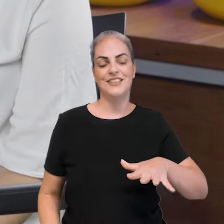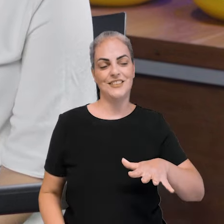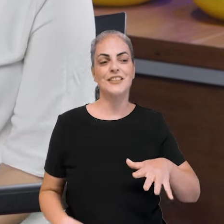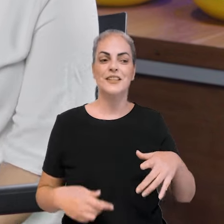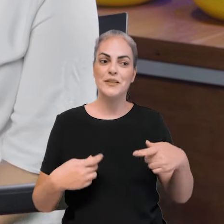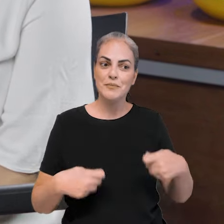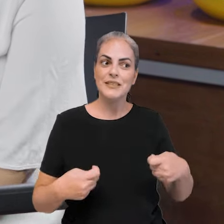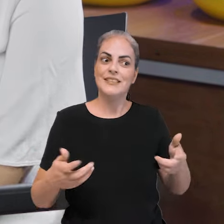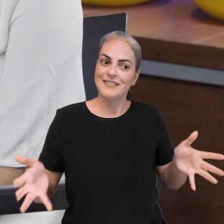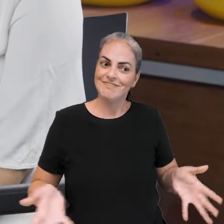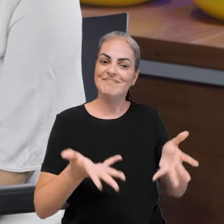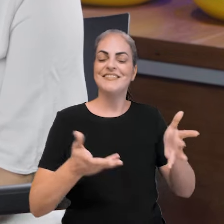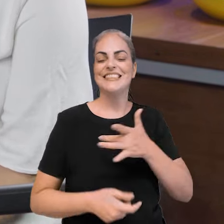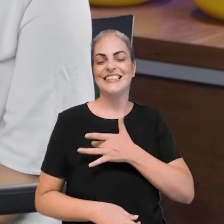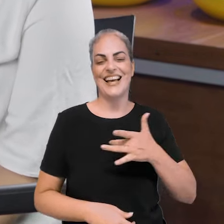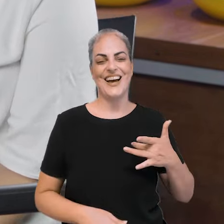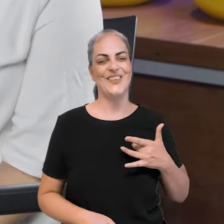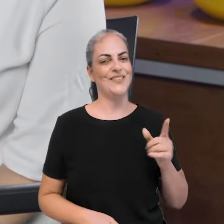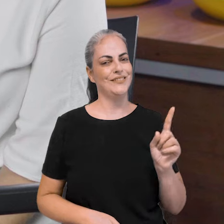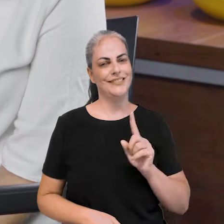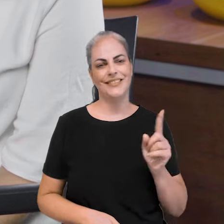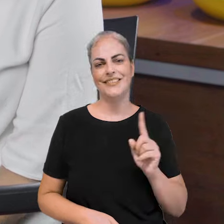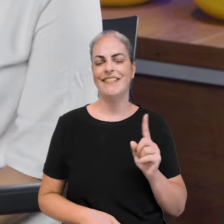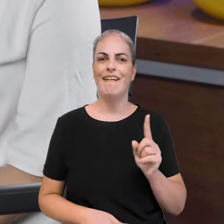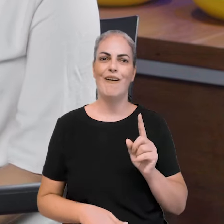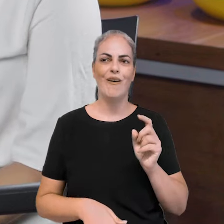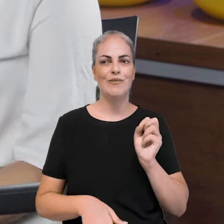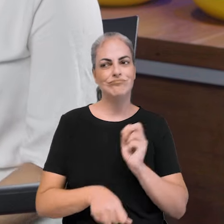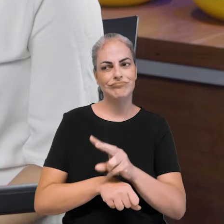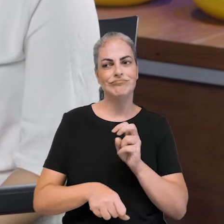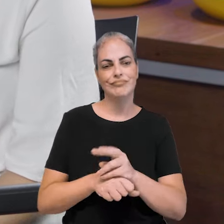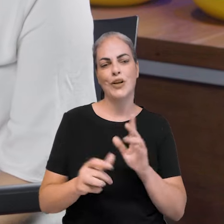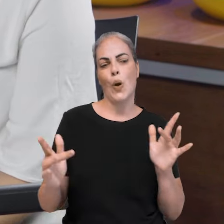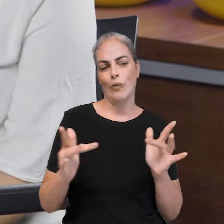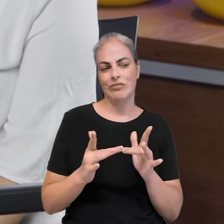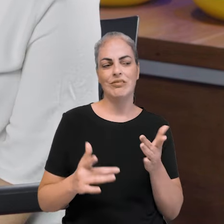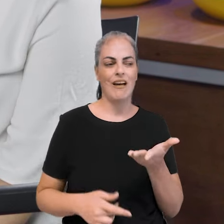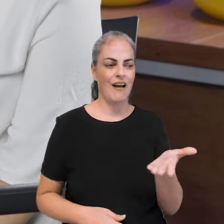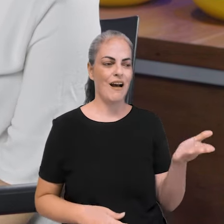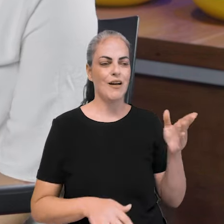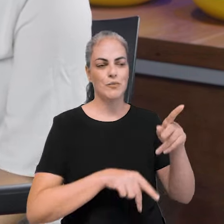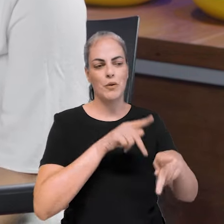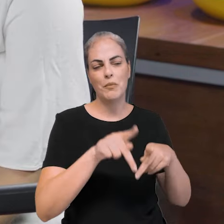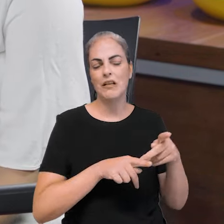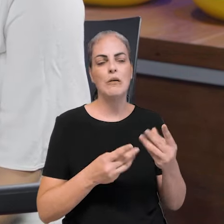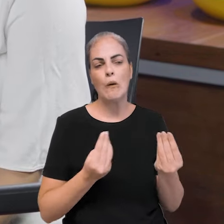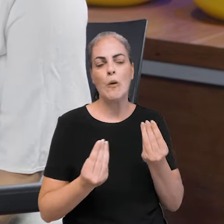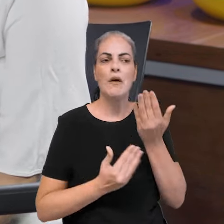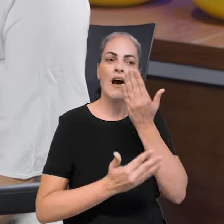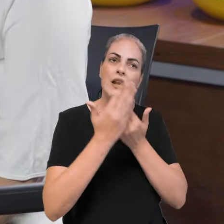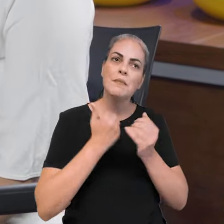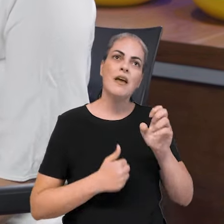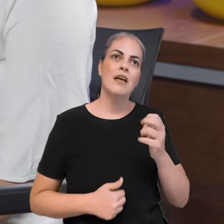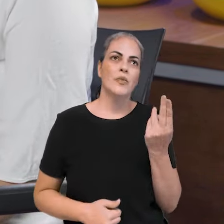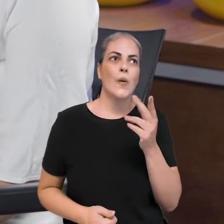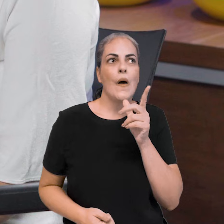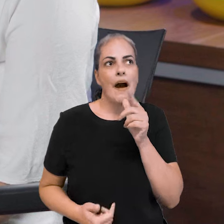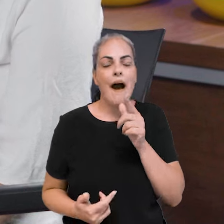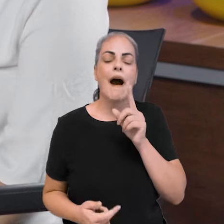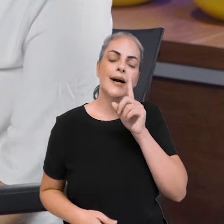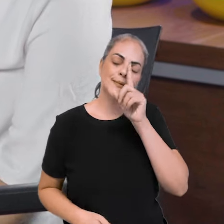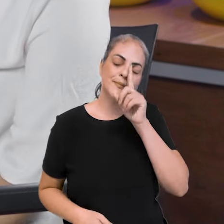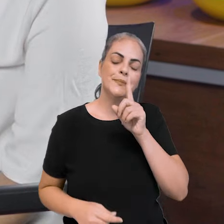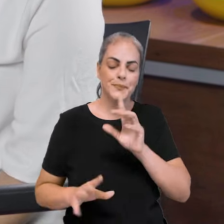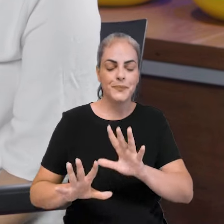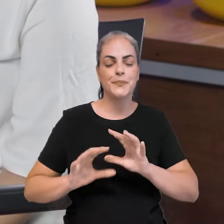vai produzir saúde e não contaminar, né? Seja pela contaminação do alimento ou da água. Então,